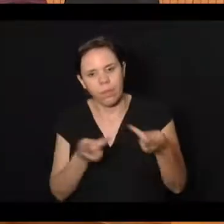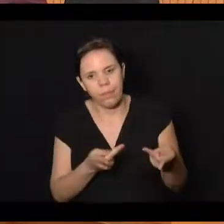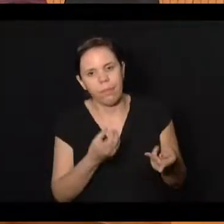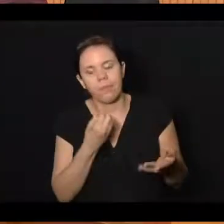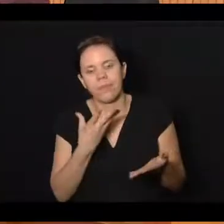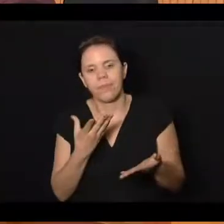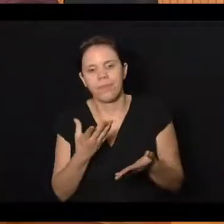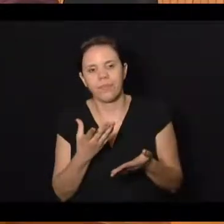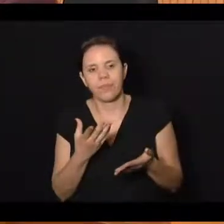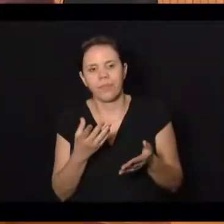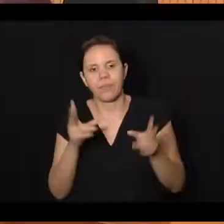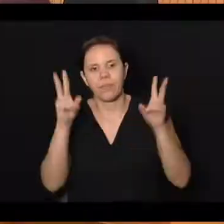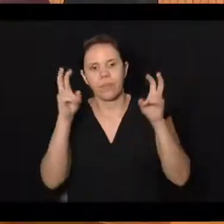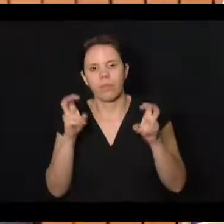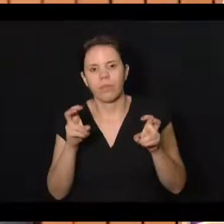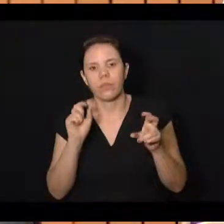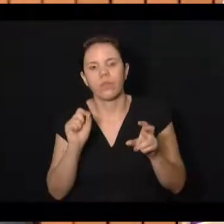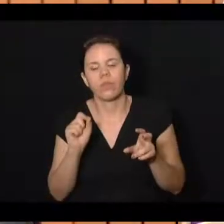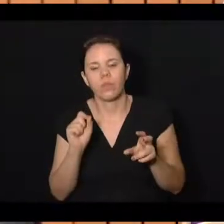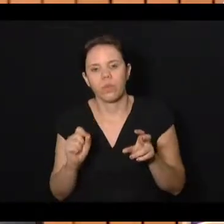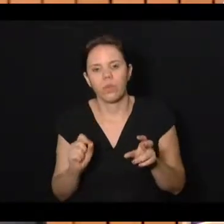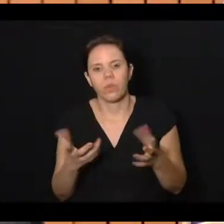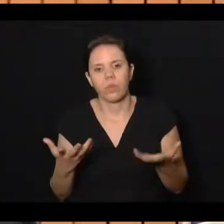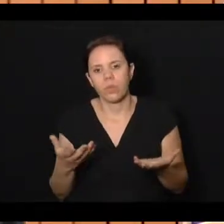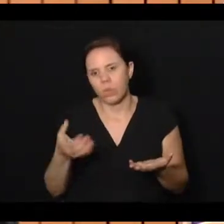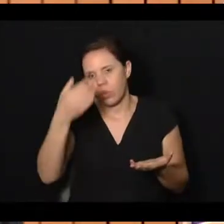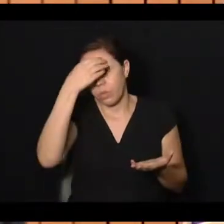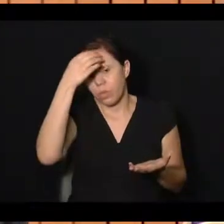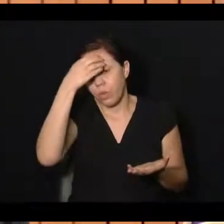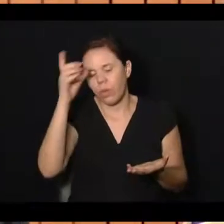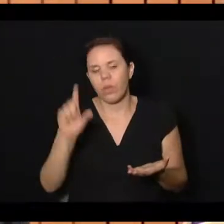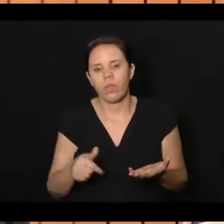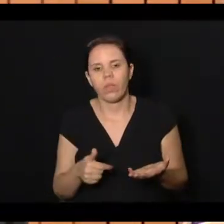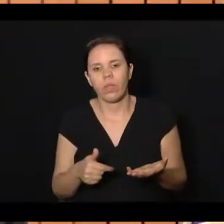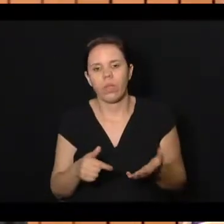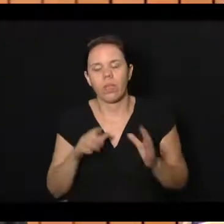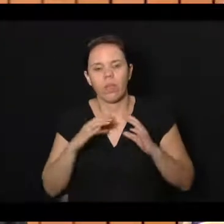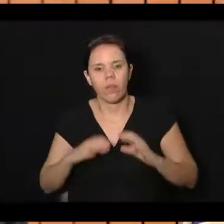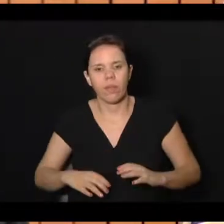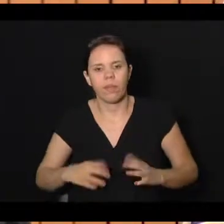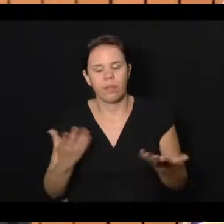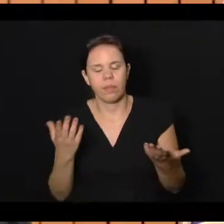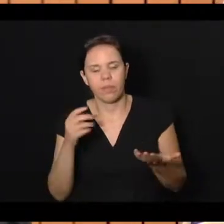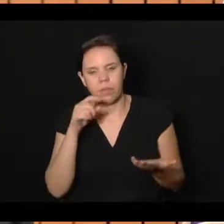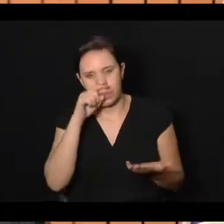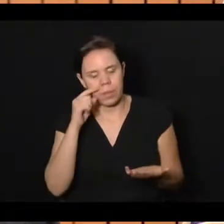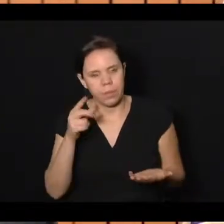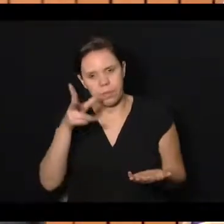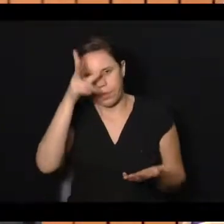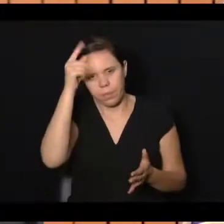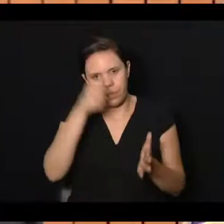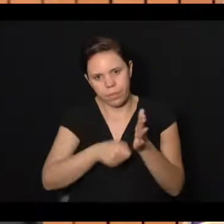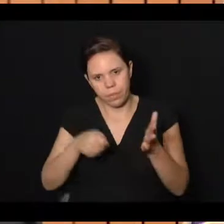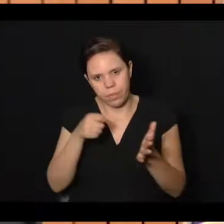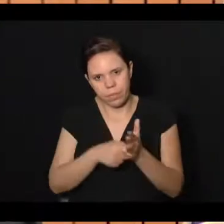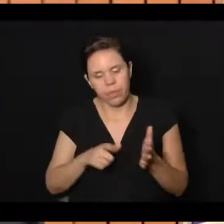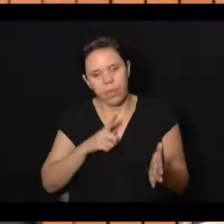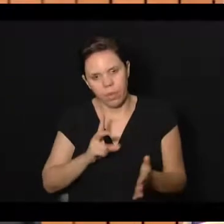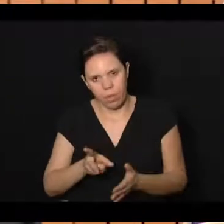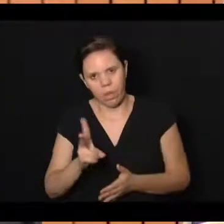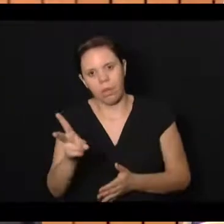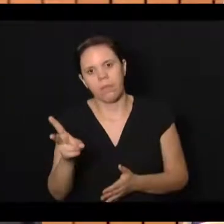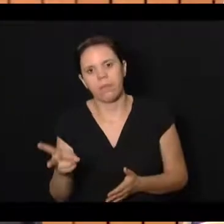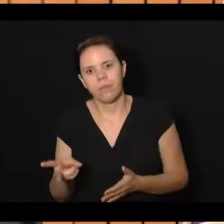destacar assim o caráter da política pública porque política pública ela tem continuidade e ela tem um conjunto de ofertas que